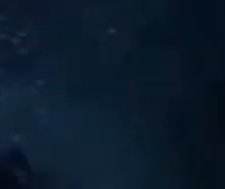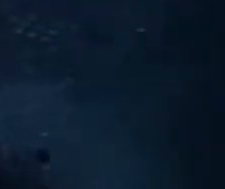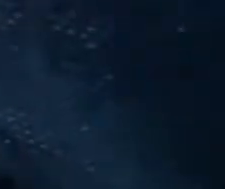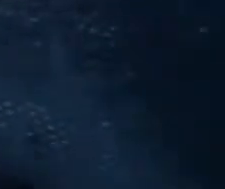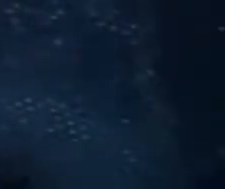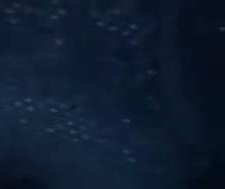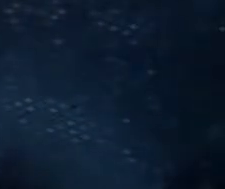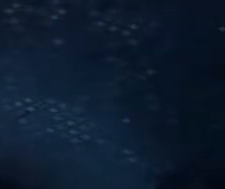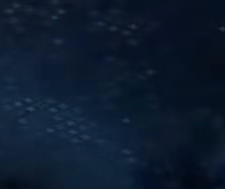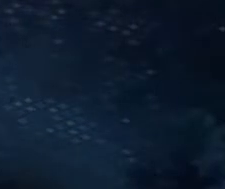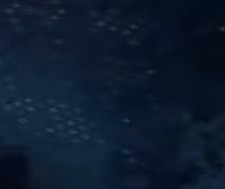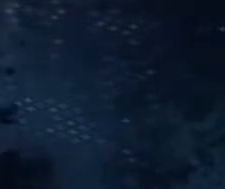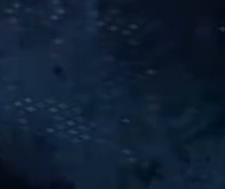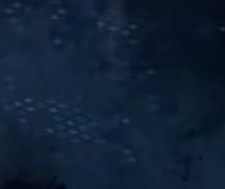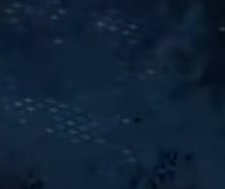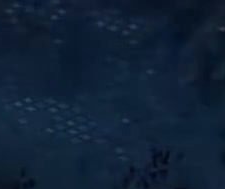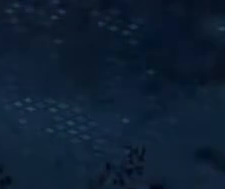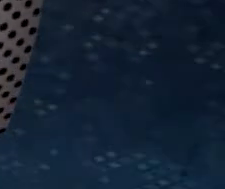Música